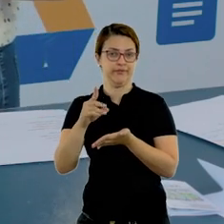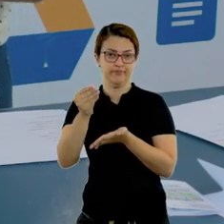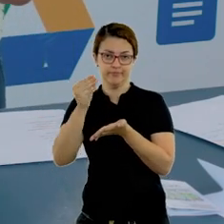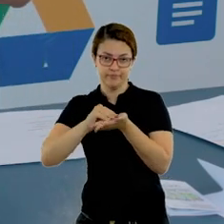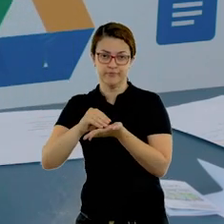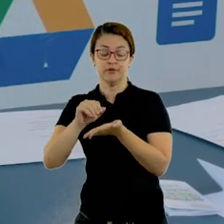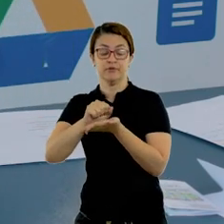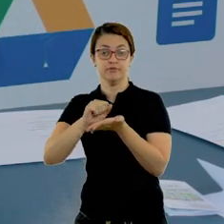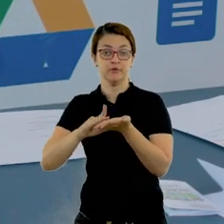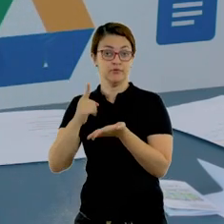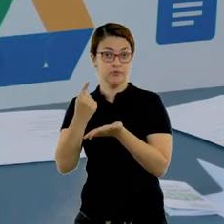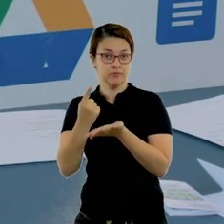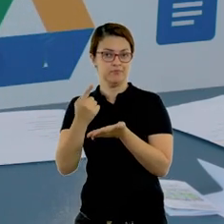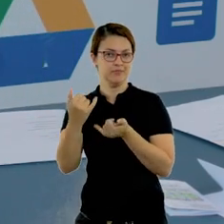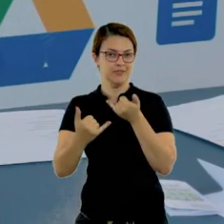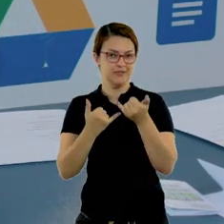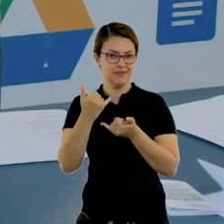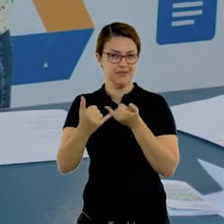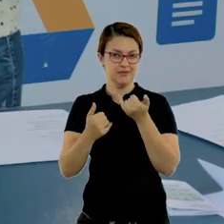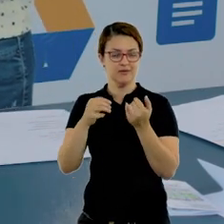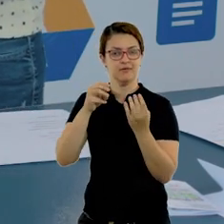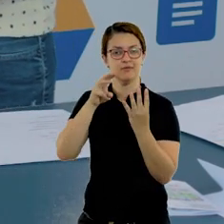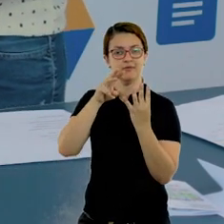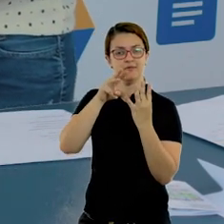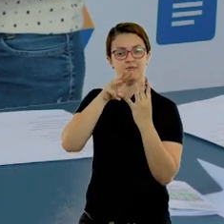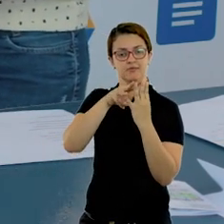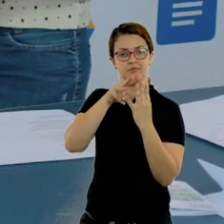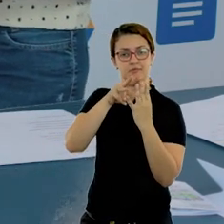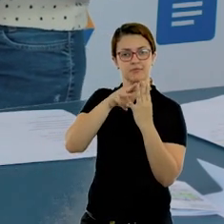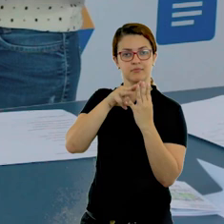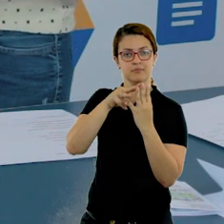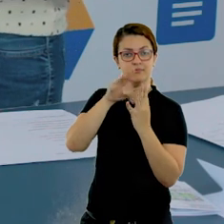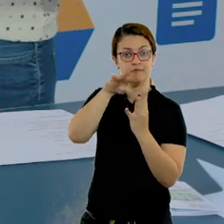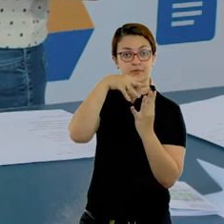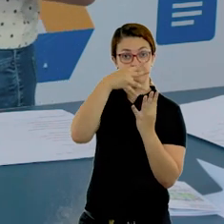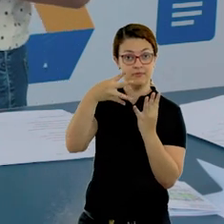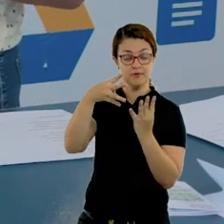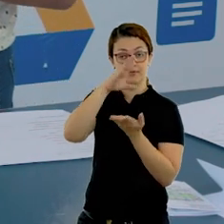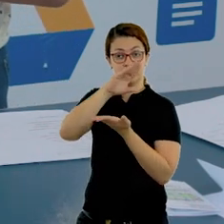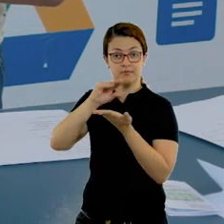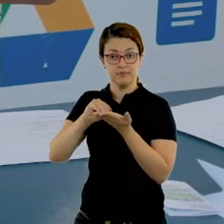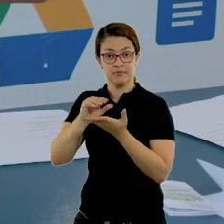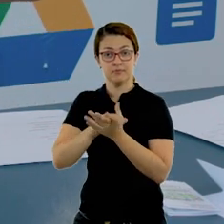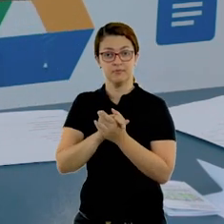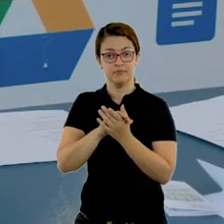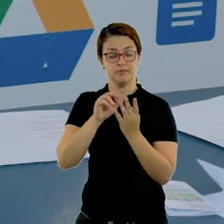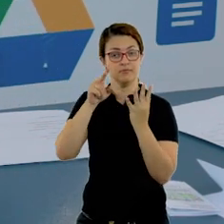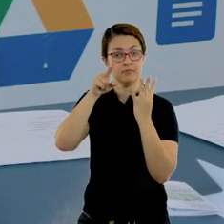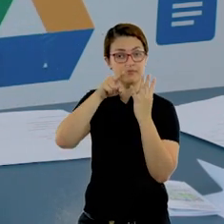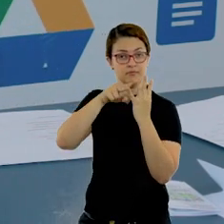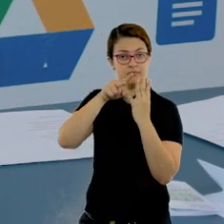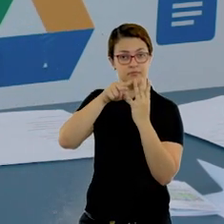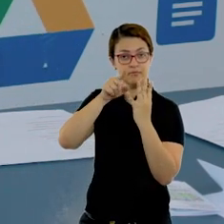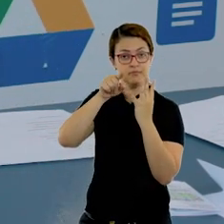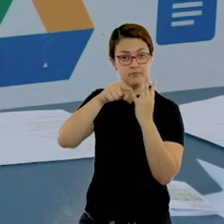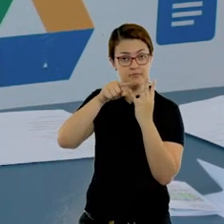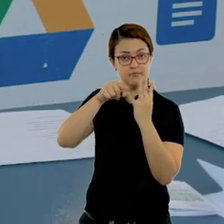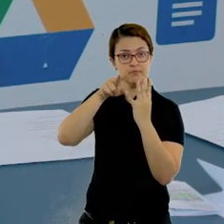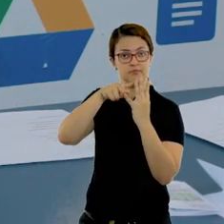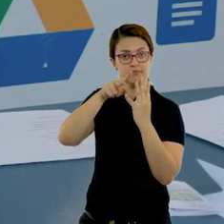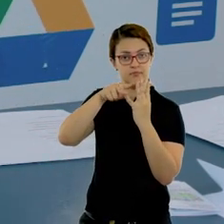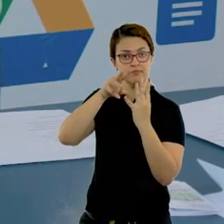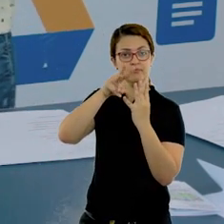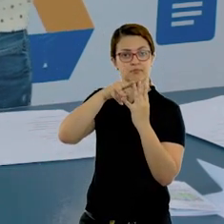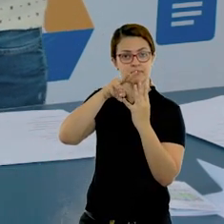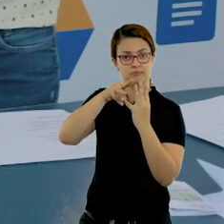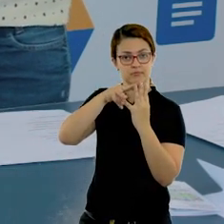data. Atividade número 1, brincando com a centena. Copie em seu caderno a tabela abaixo e responda quantas centenas, dezenas e unidades